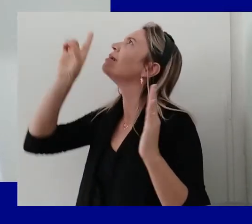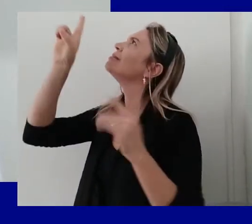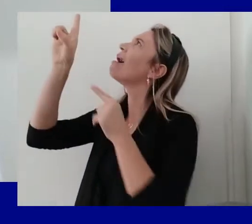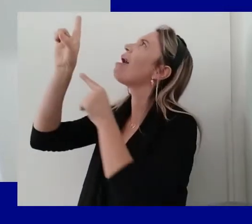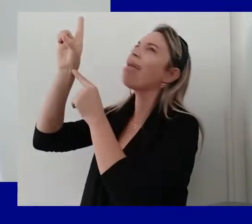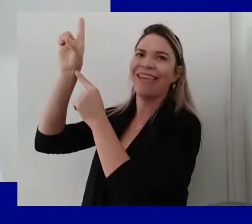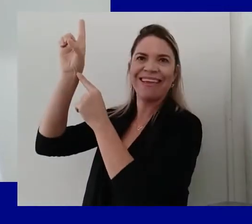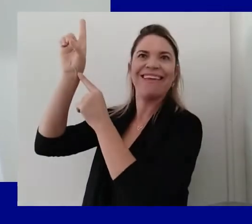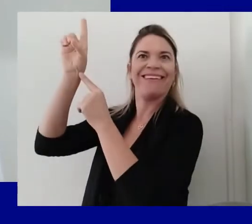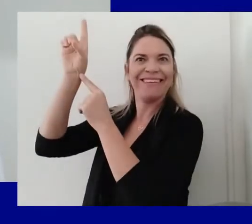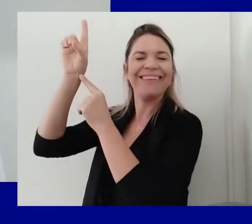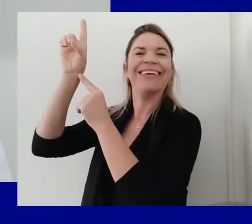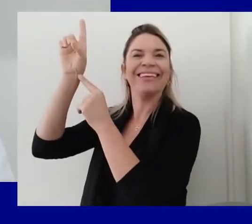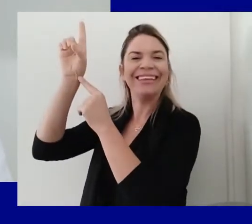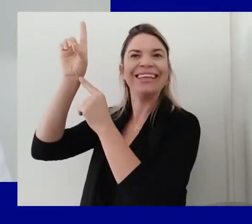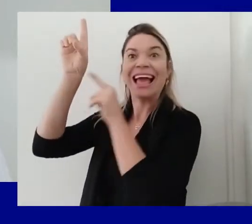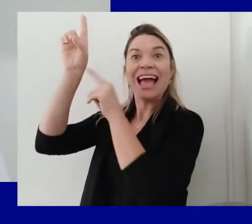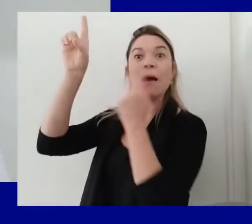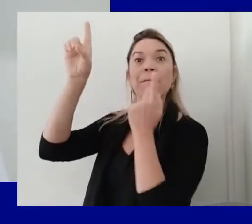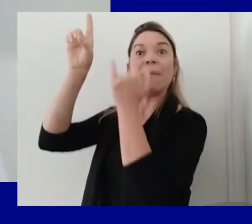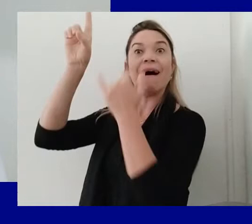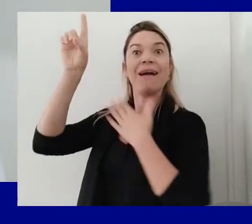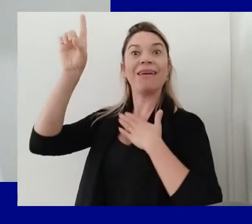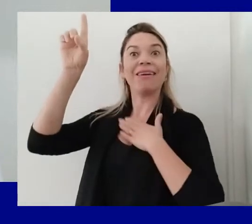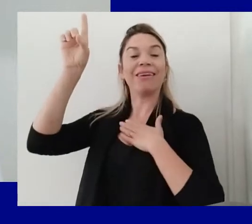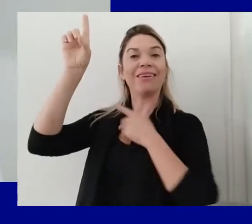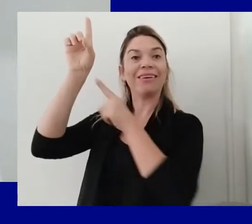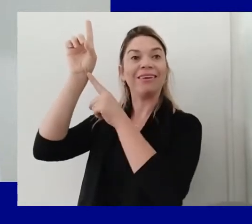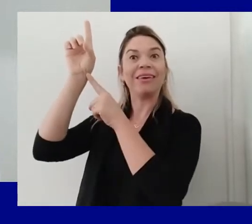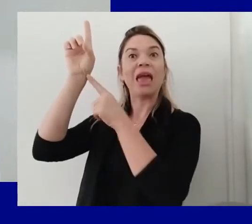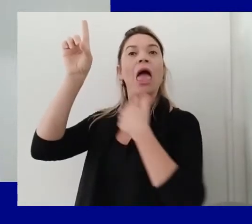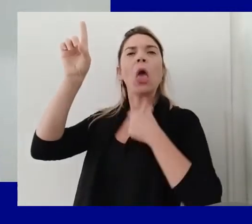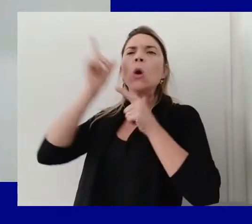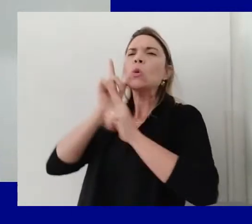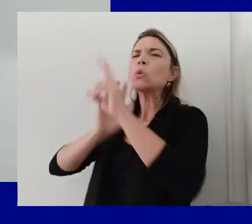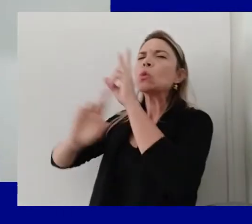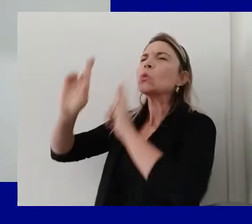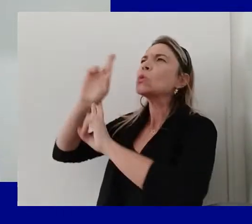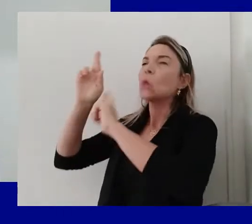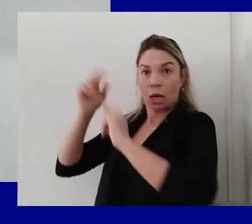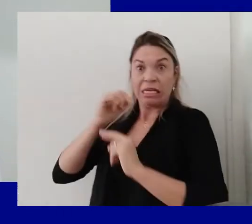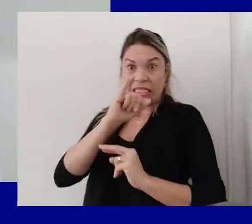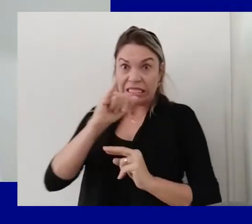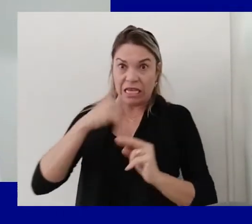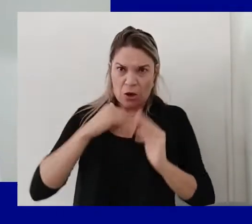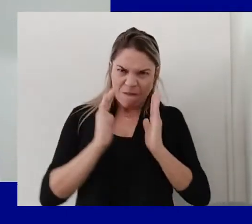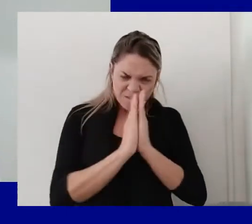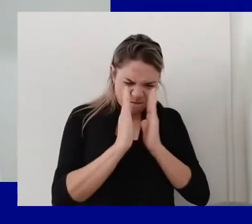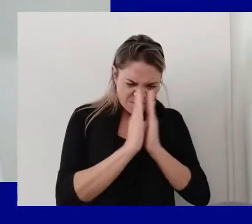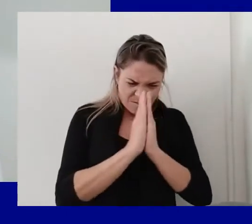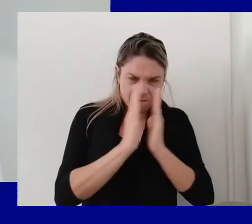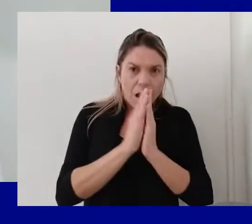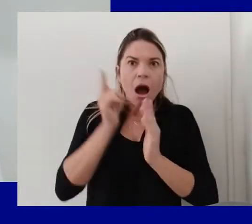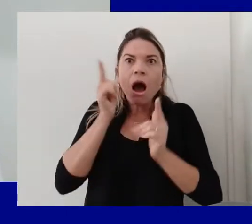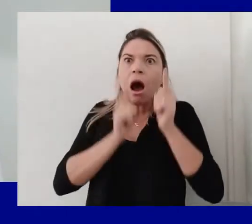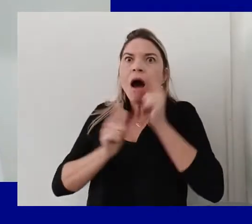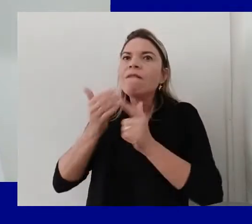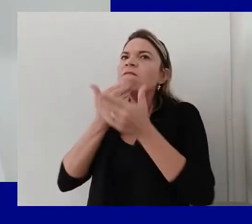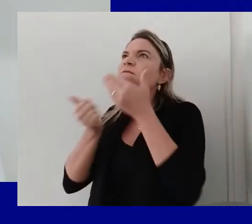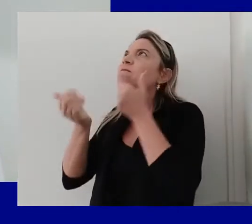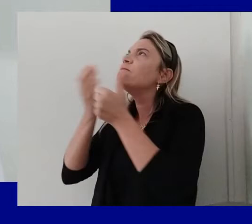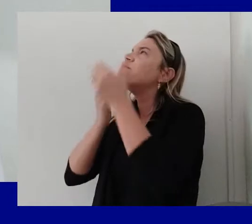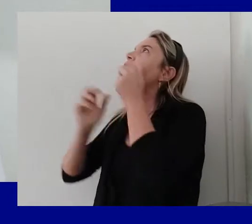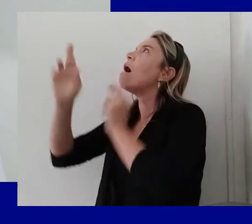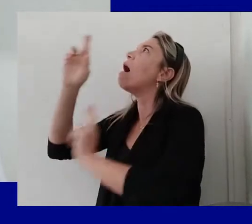através de Jesus, para que o meu relacionamento com Ele se desenvolva, se aprofunde. Então, a oração é a oportunidade